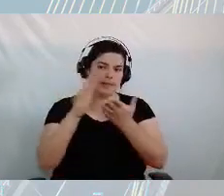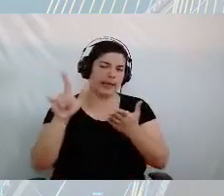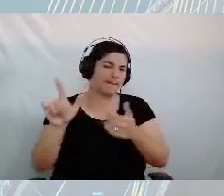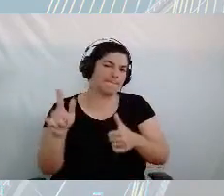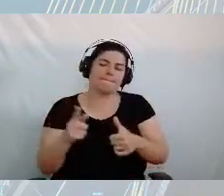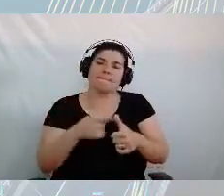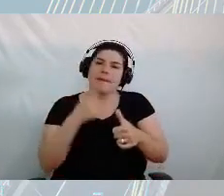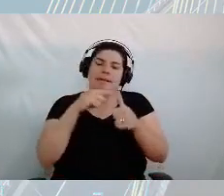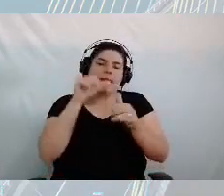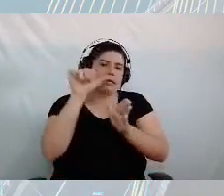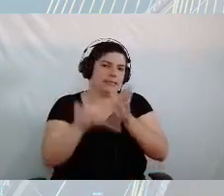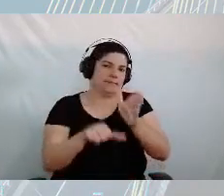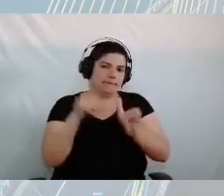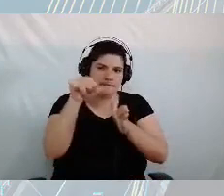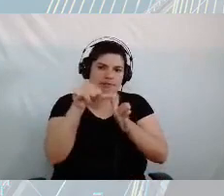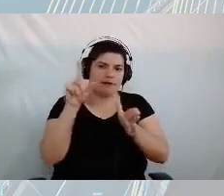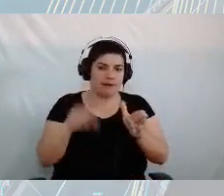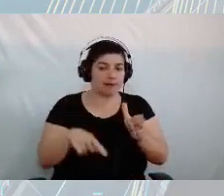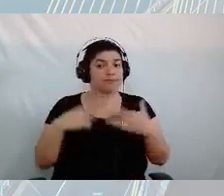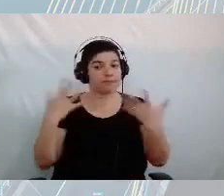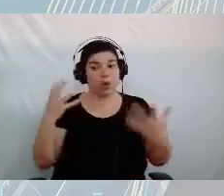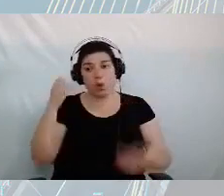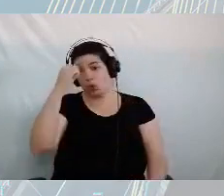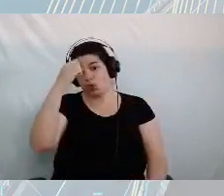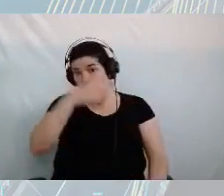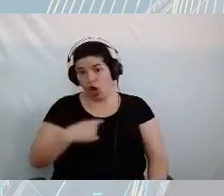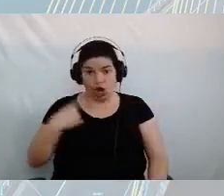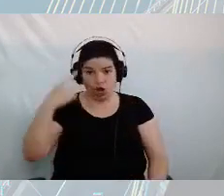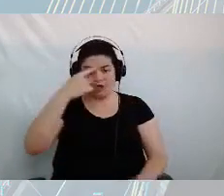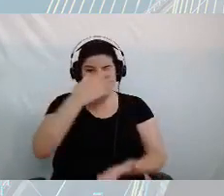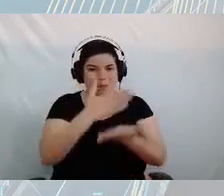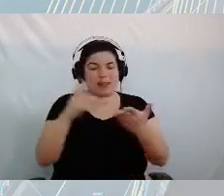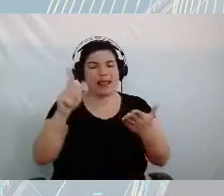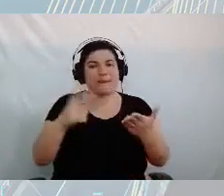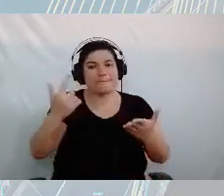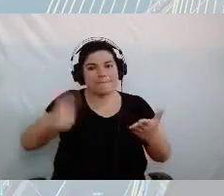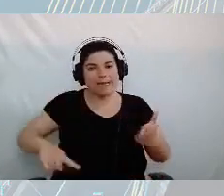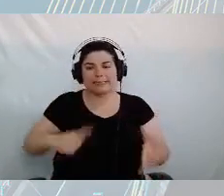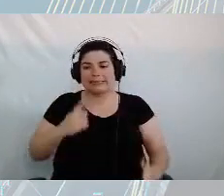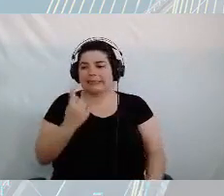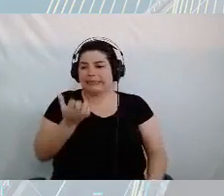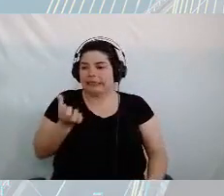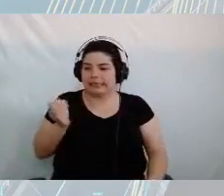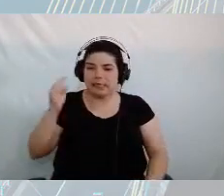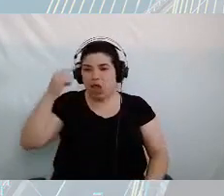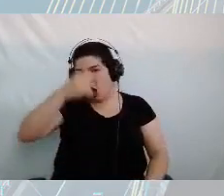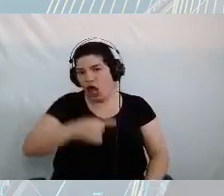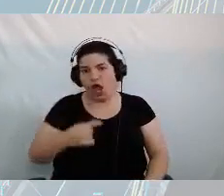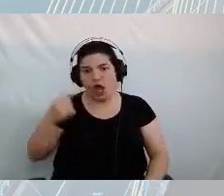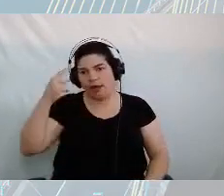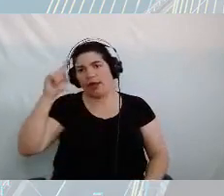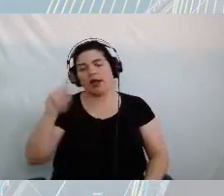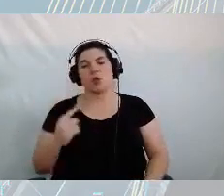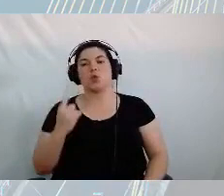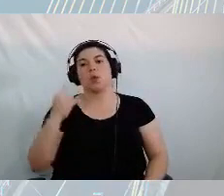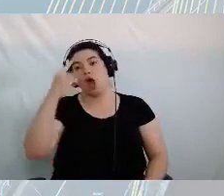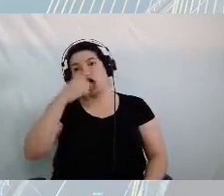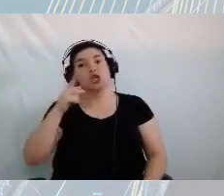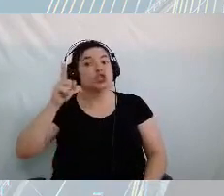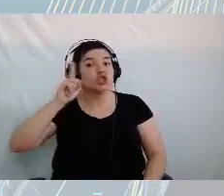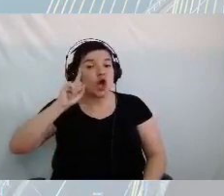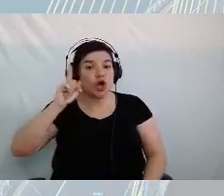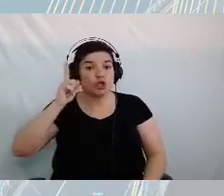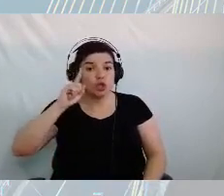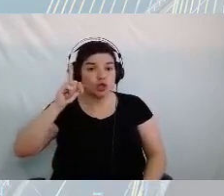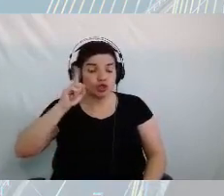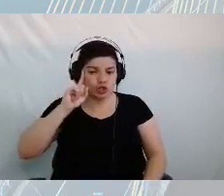foi assim que aquelas 8 horas iniciais se transformaram em mais de 160 horas, com 1 hora diária todos os dias.